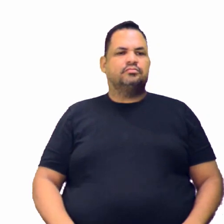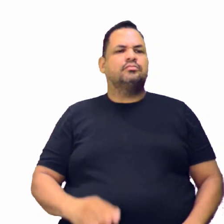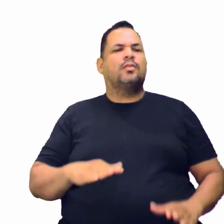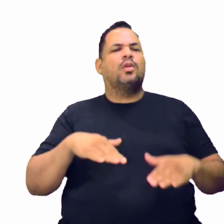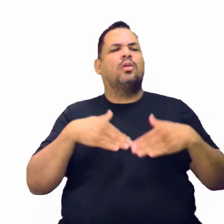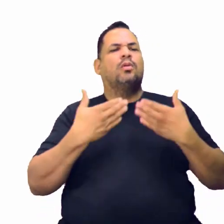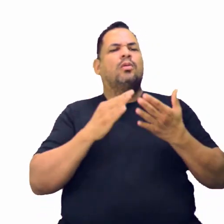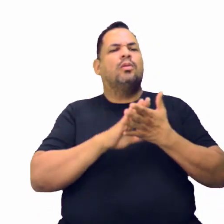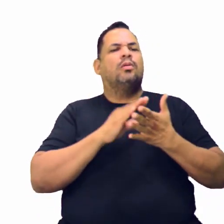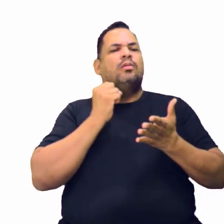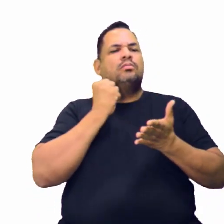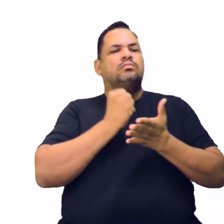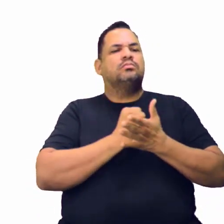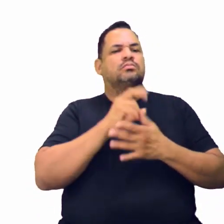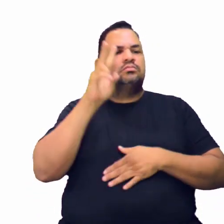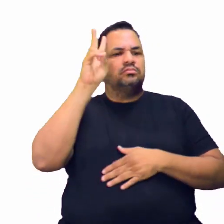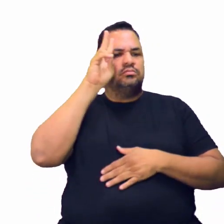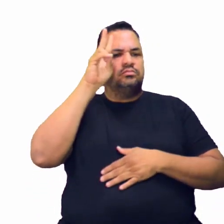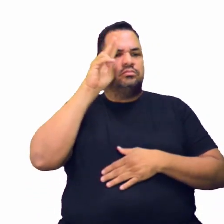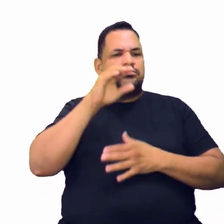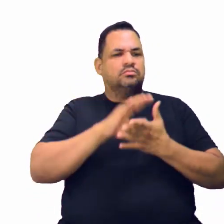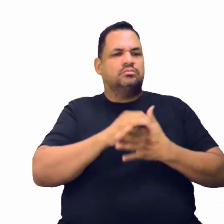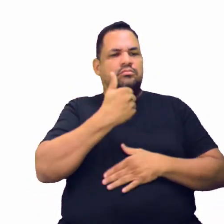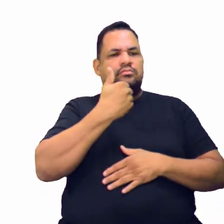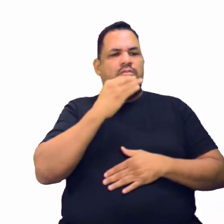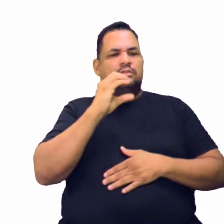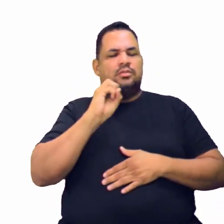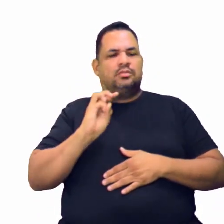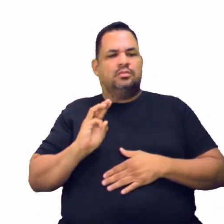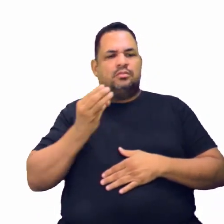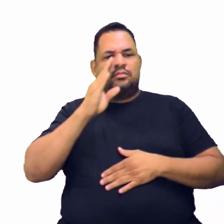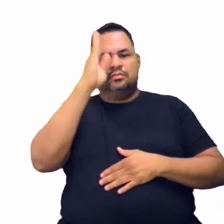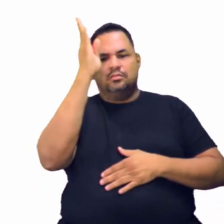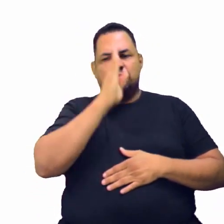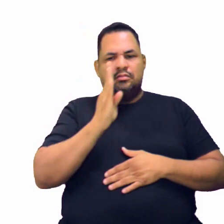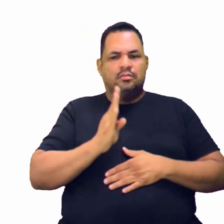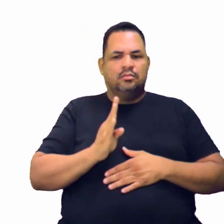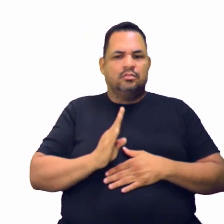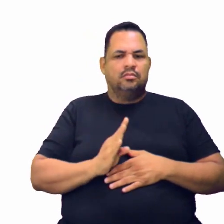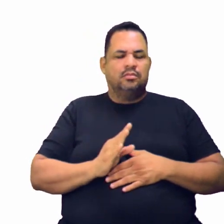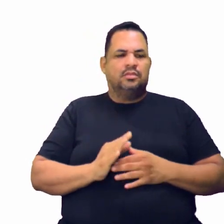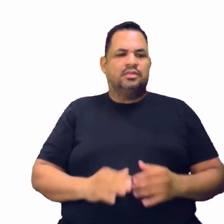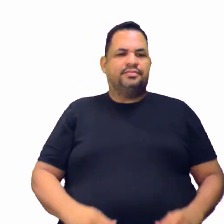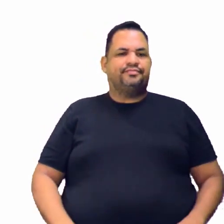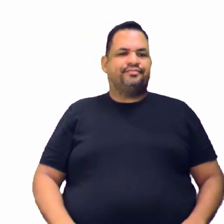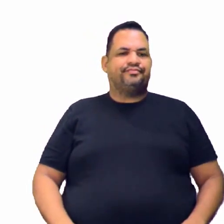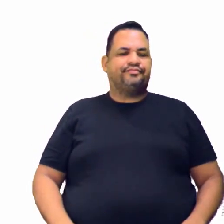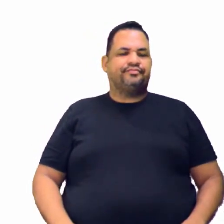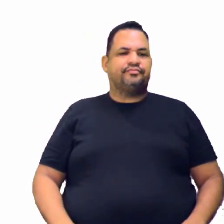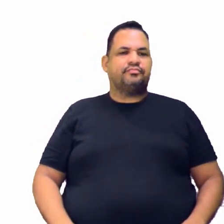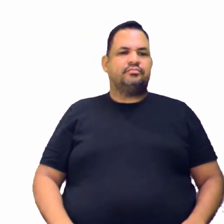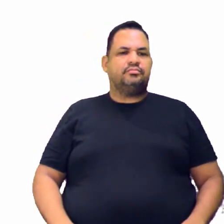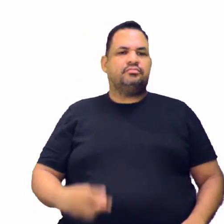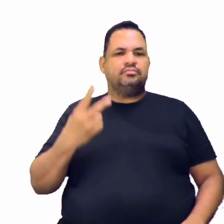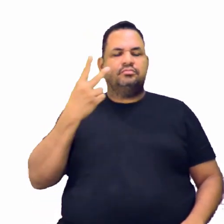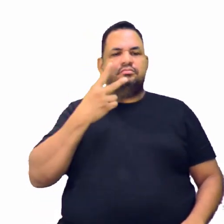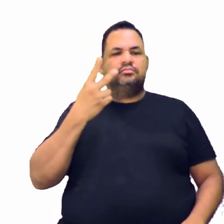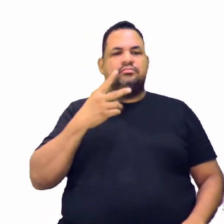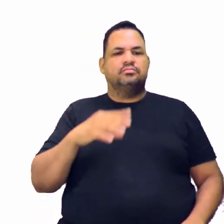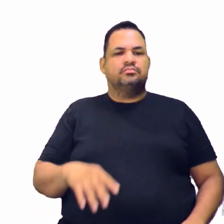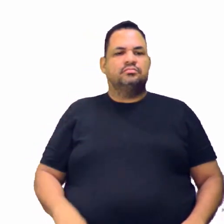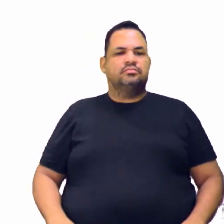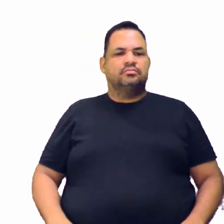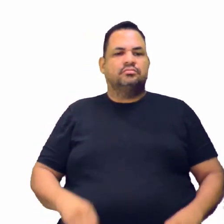adivinha qual a marca mais lembrada por mais de 150 milhões de brasileiros? Olha no segundo quadrinho está